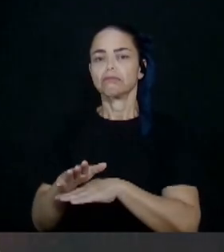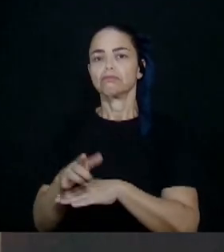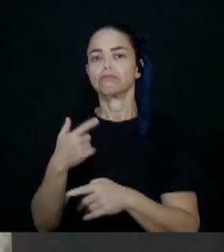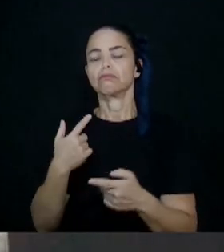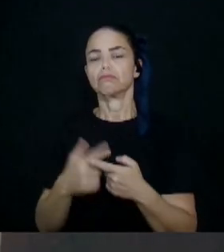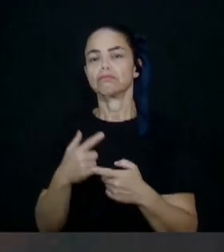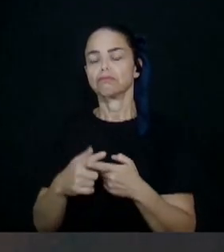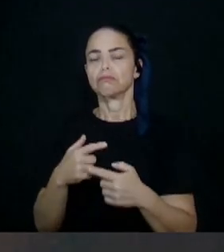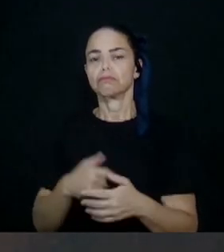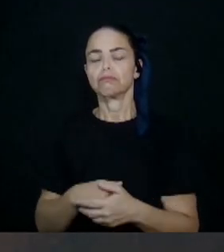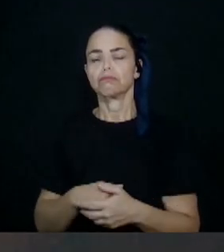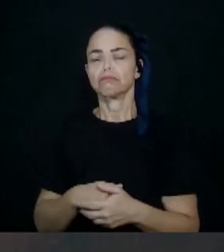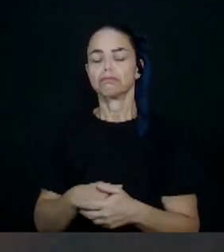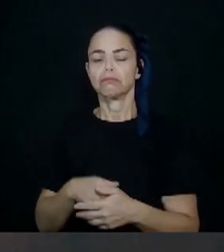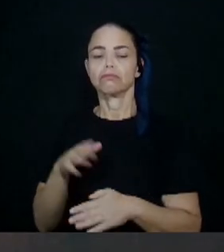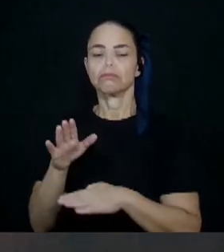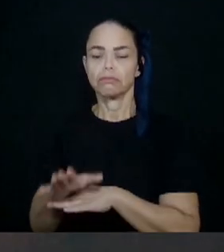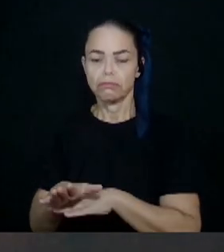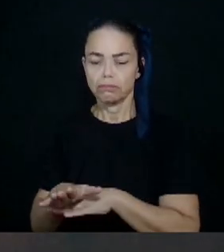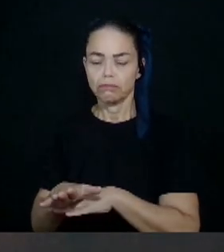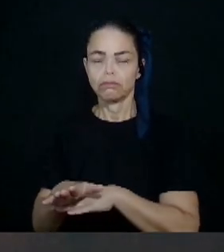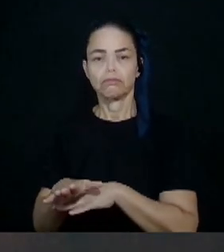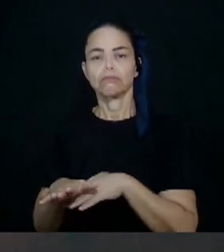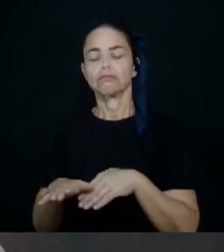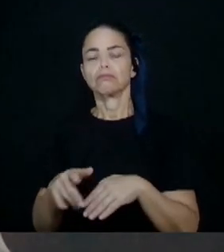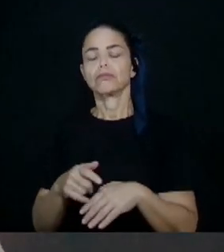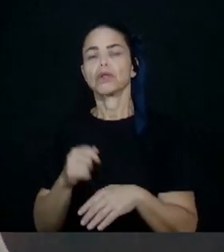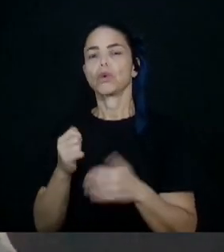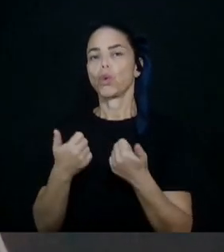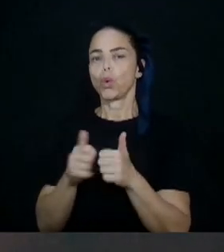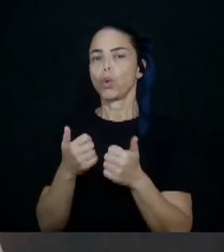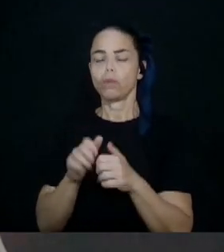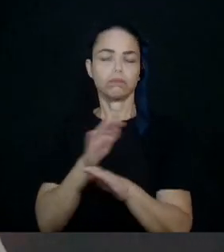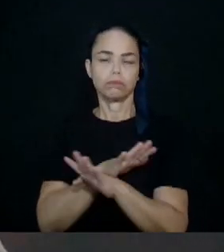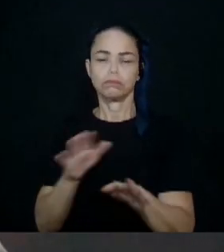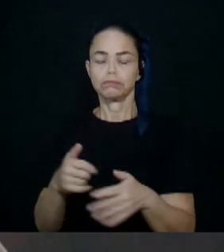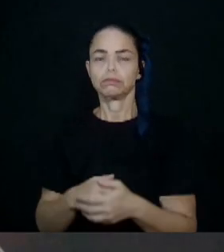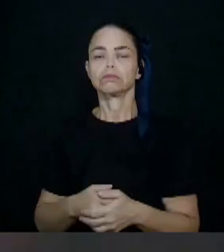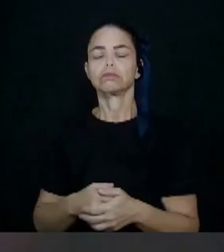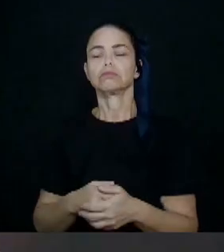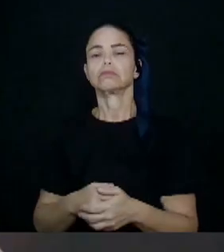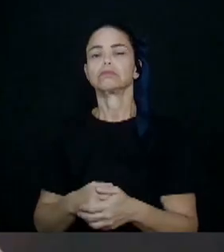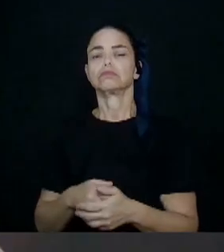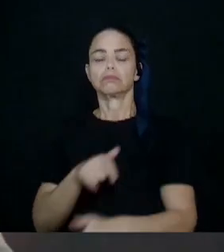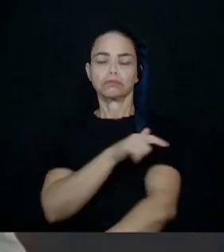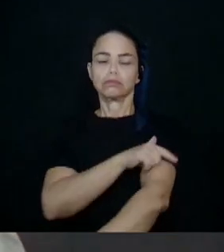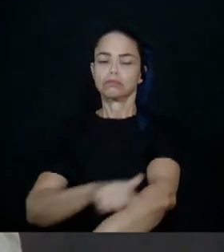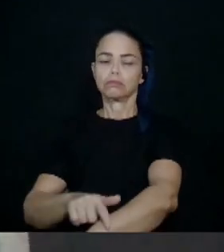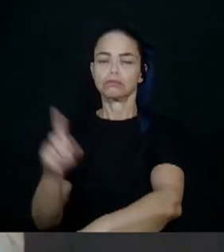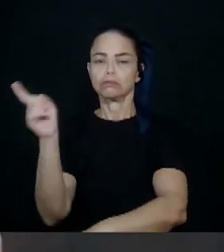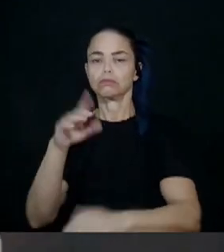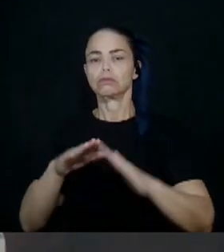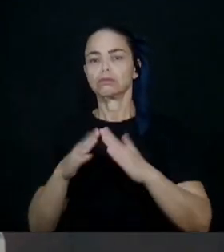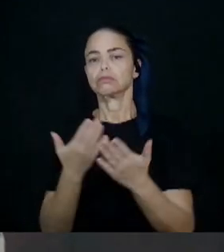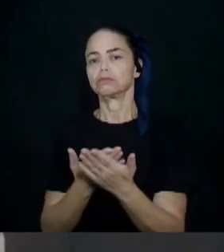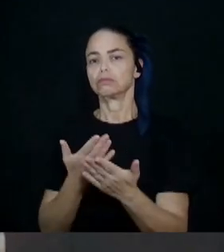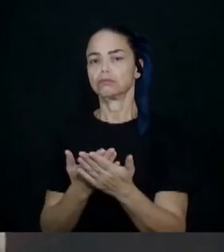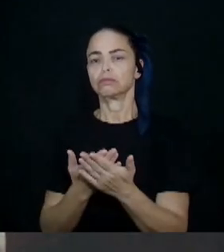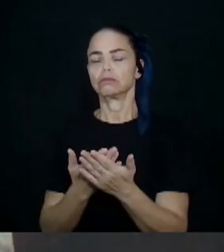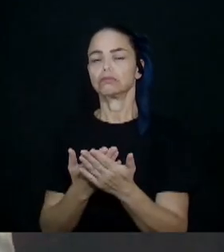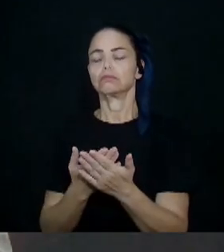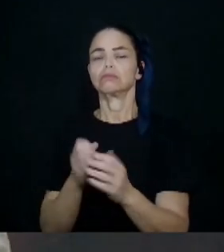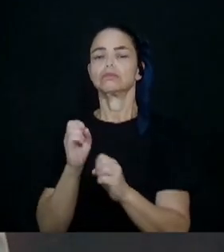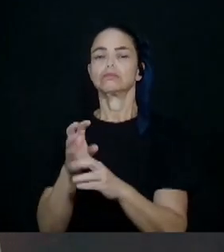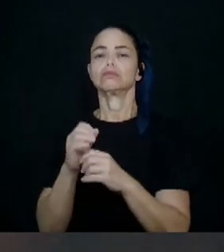questão de educação. Eu acho que não é também do coletivo. É a educação. A educação não está na escola. A educação está em casa.